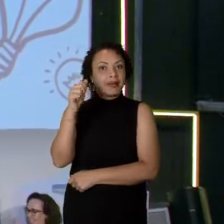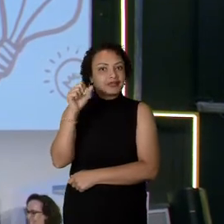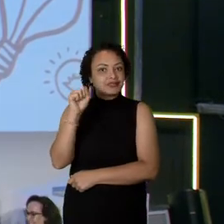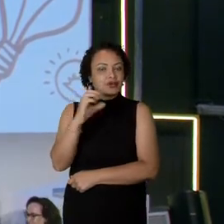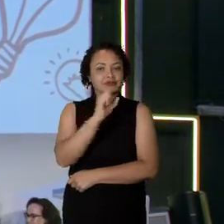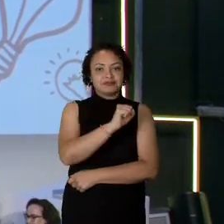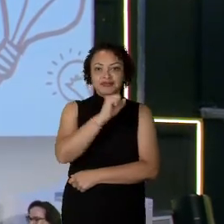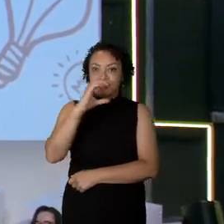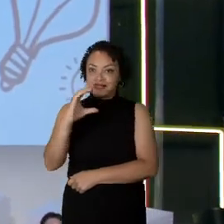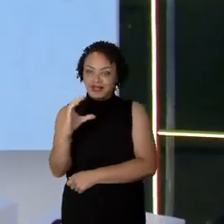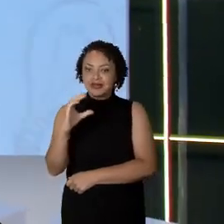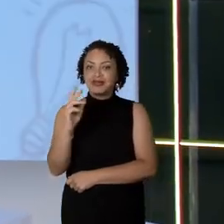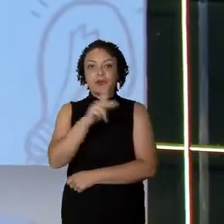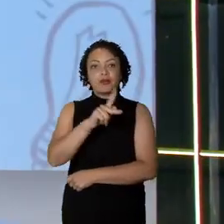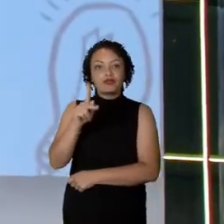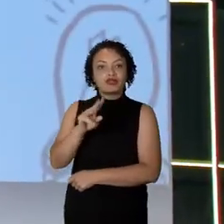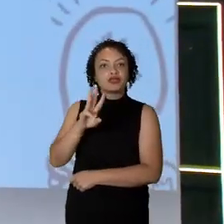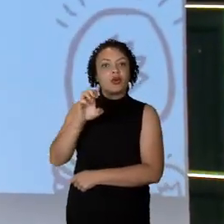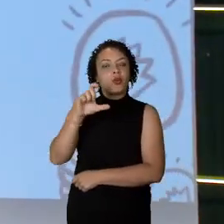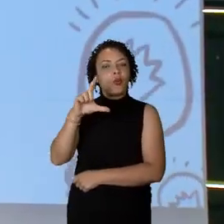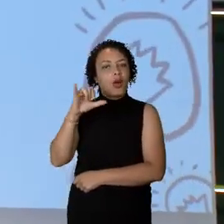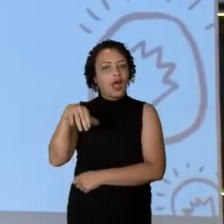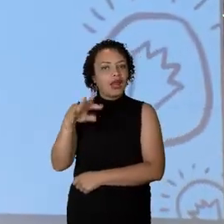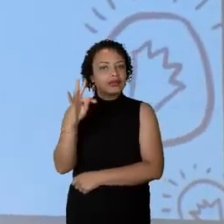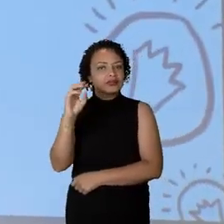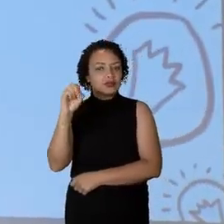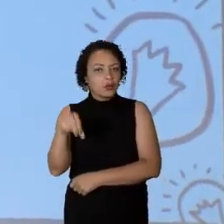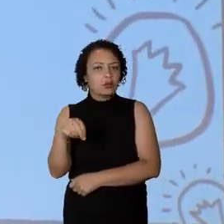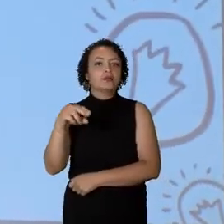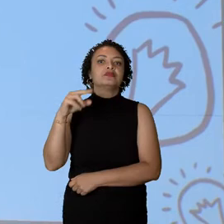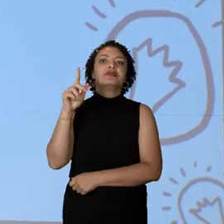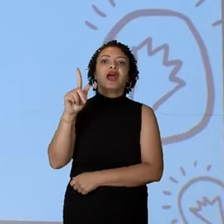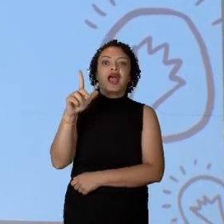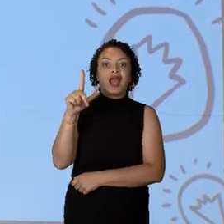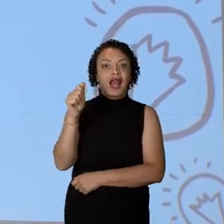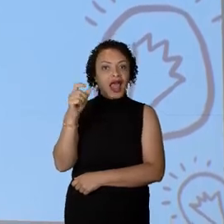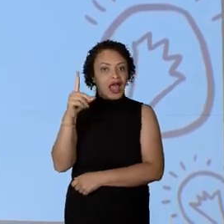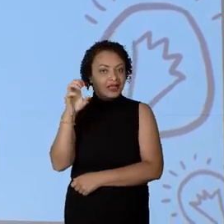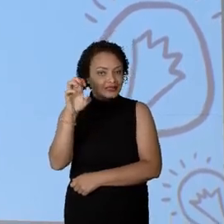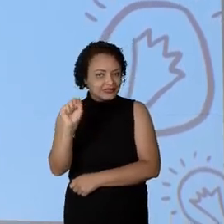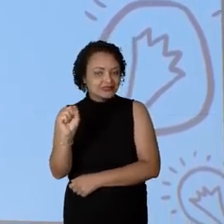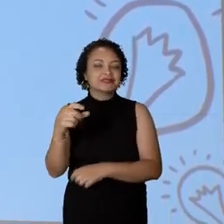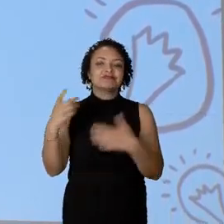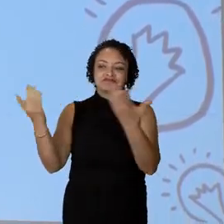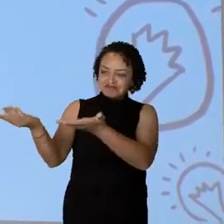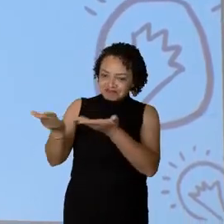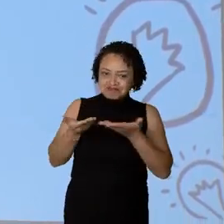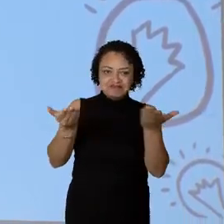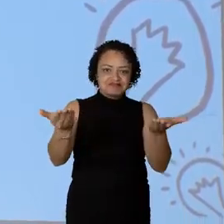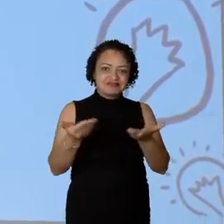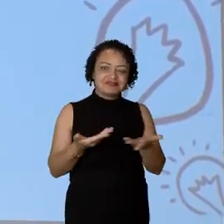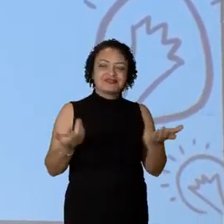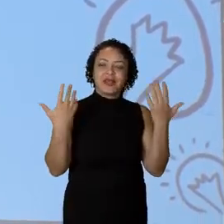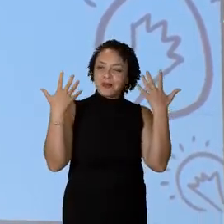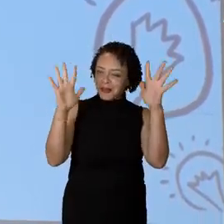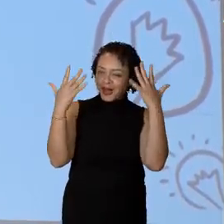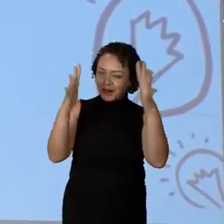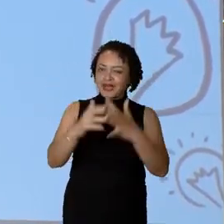com os professores Wellington Vieira Fontes, Gladys Blanger Canelo. Cheguem ao palco, meus parabéns.